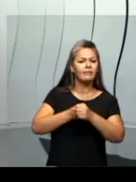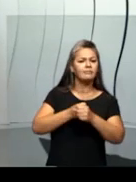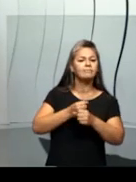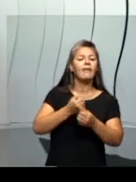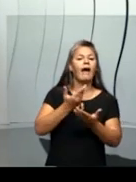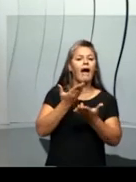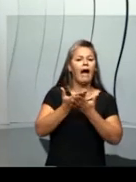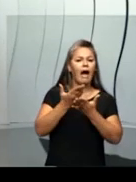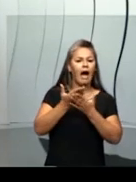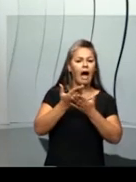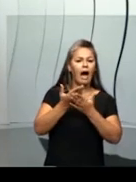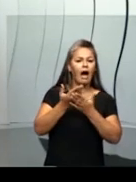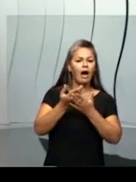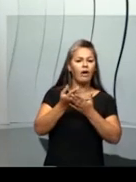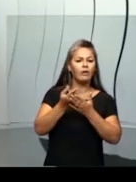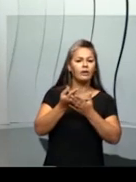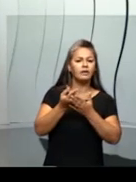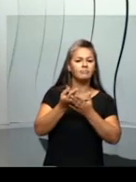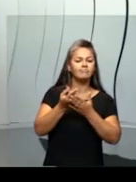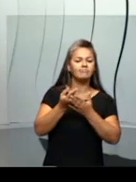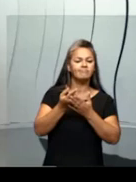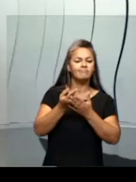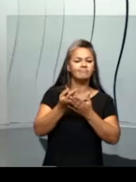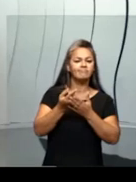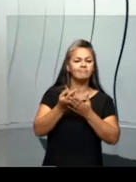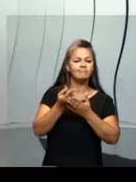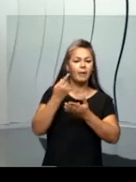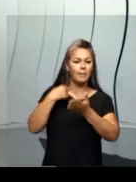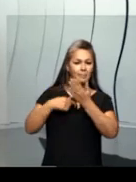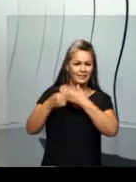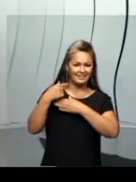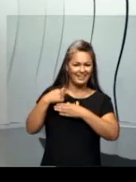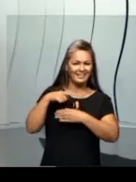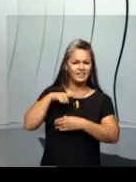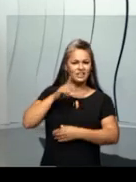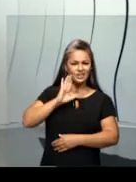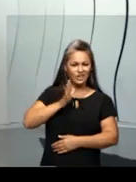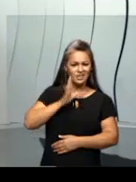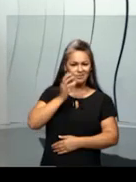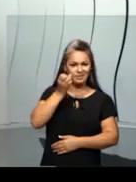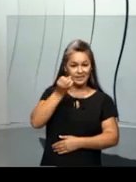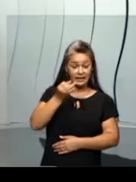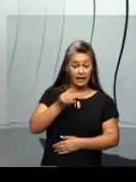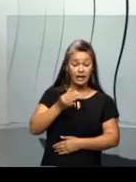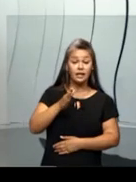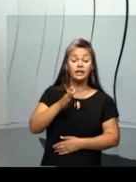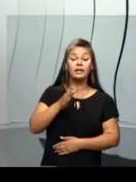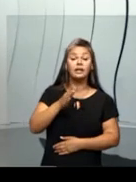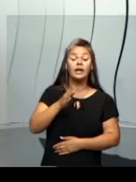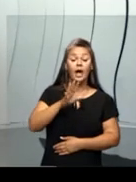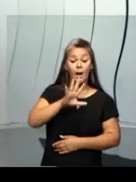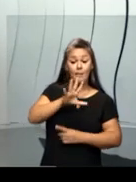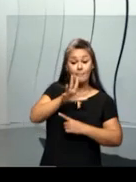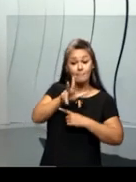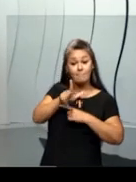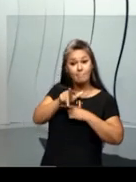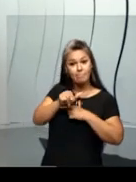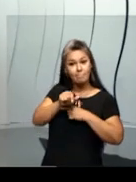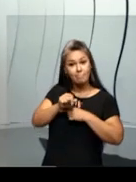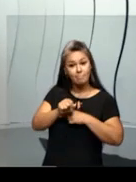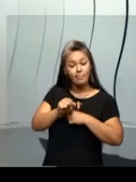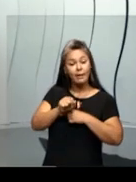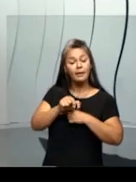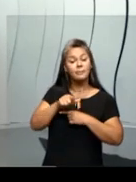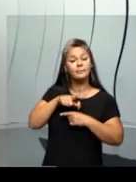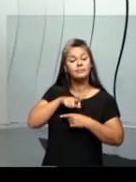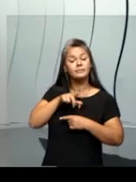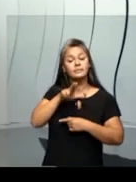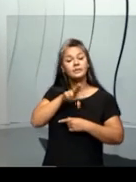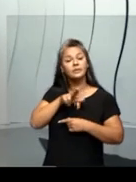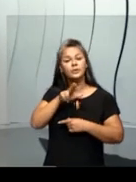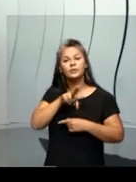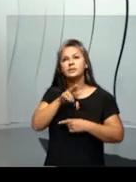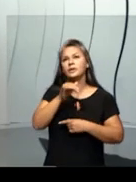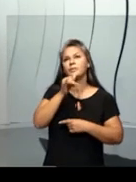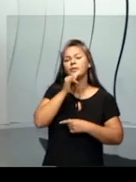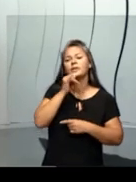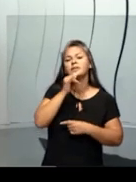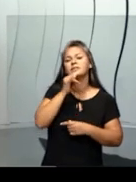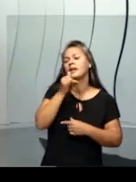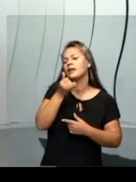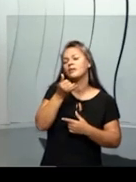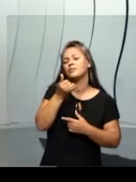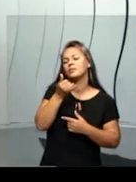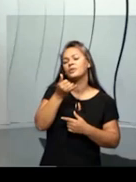esses mapas hoje cada vez mais modernos. Então, a gente tem a tecnologia na palma da nossa mão e a gente utiliza isso hoje com muito